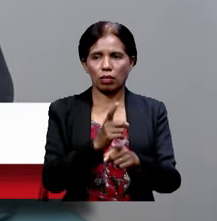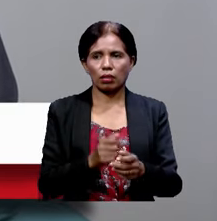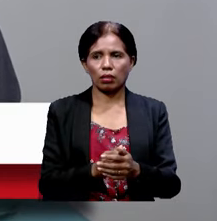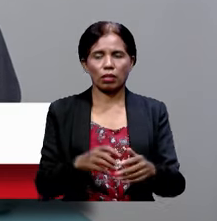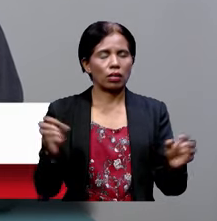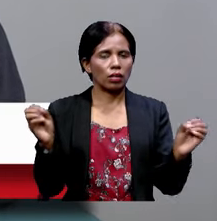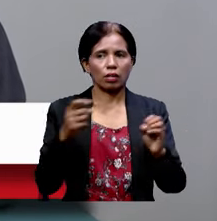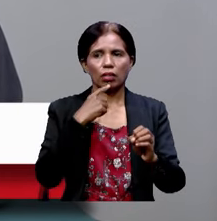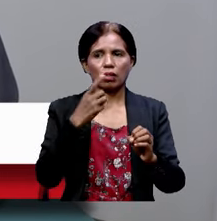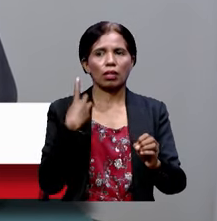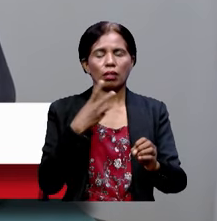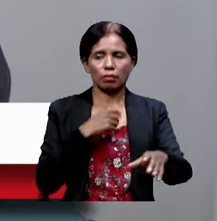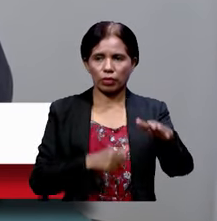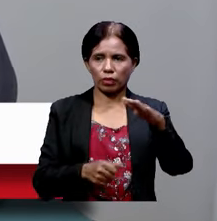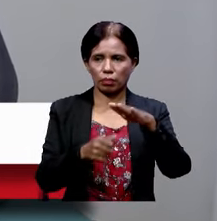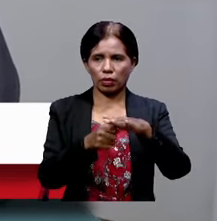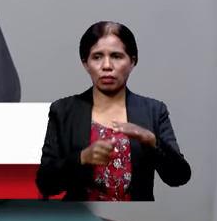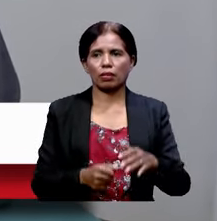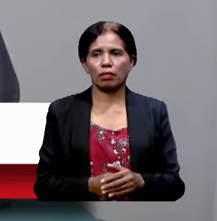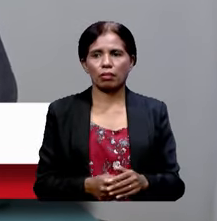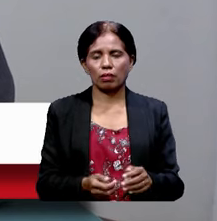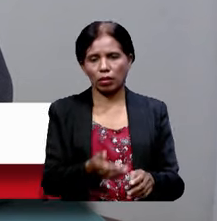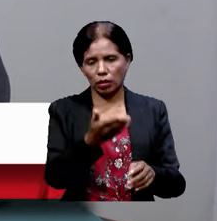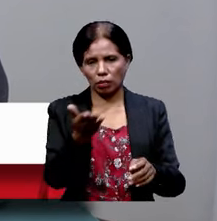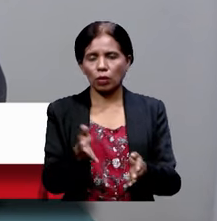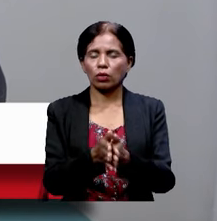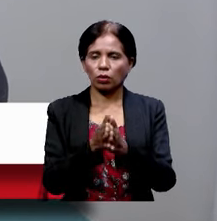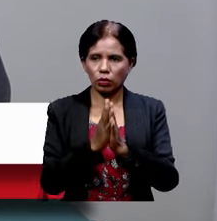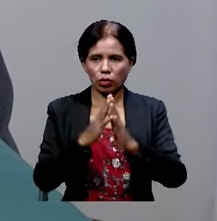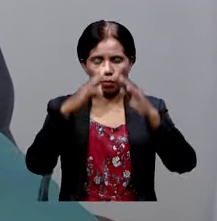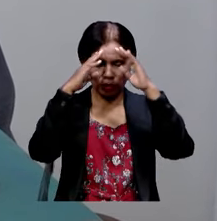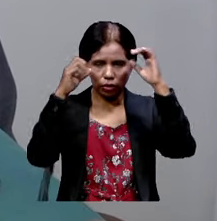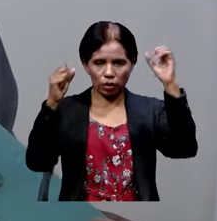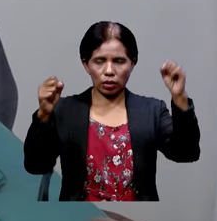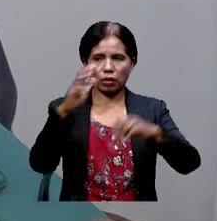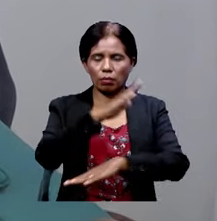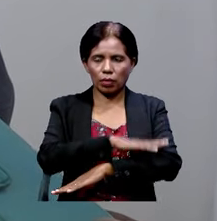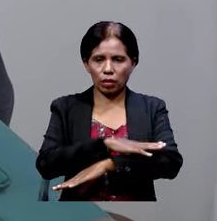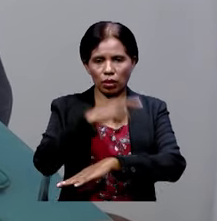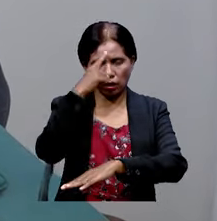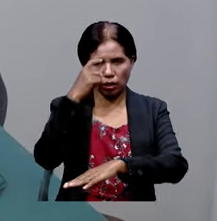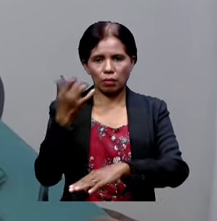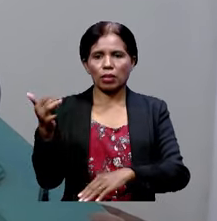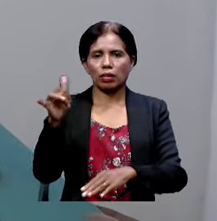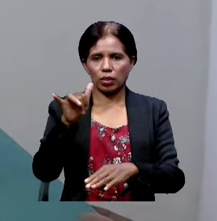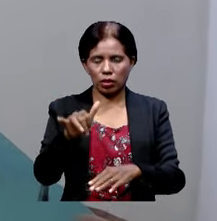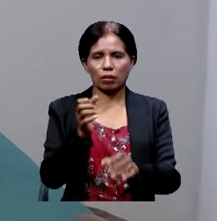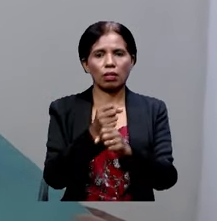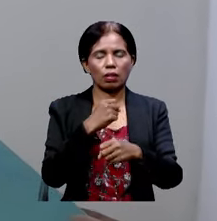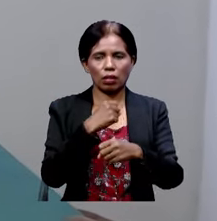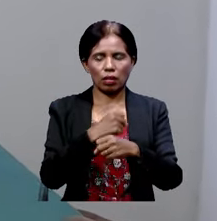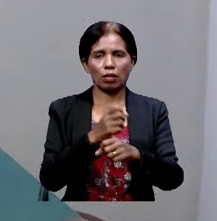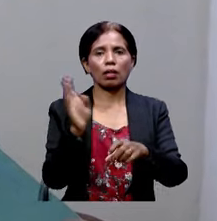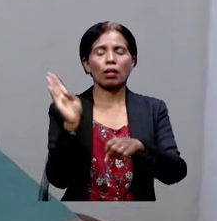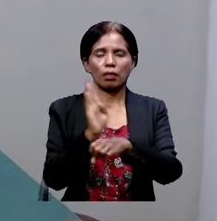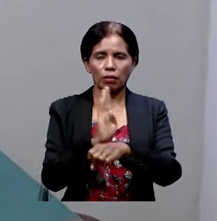nem botida da me subar. Ya. Yeah. Well, e tá bom tu subar presidente das bancadas, tá bom sira, maca halo a